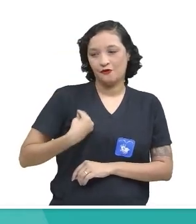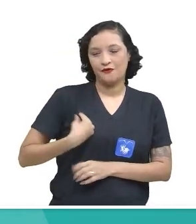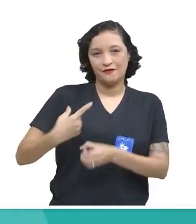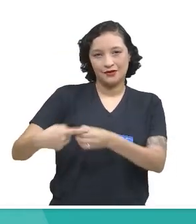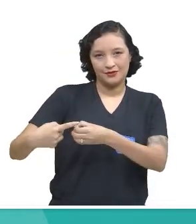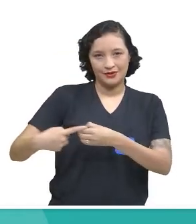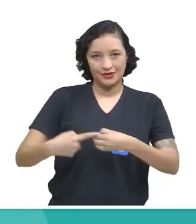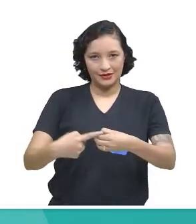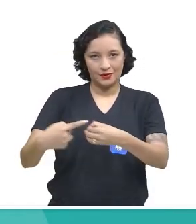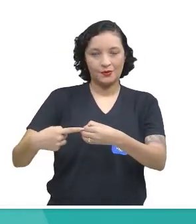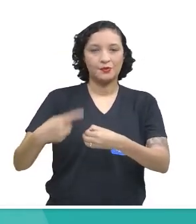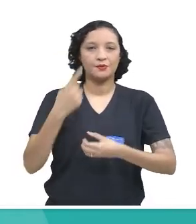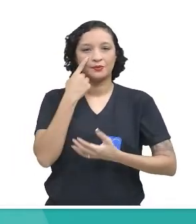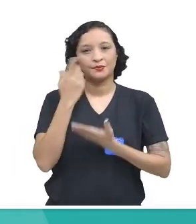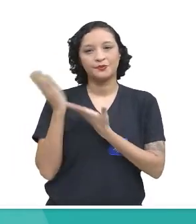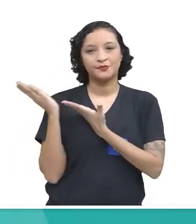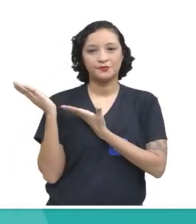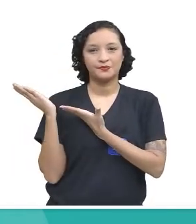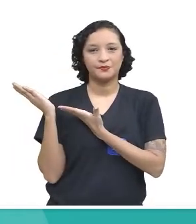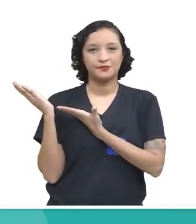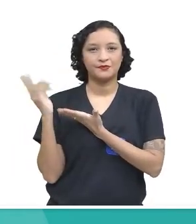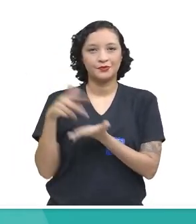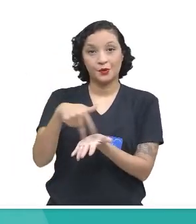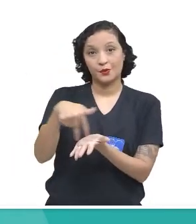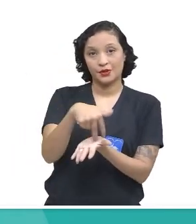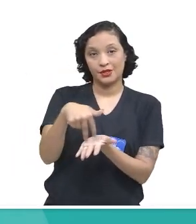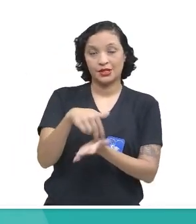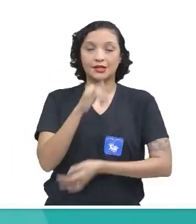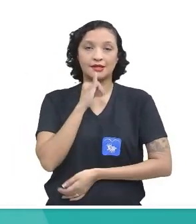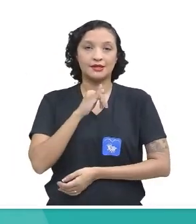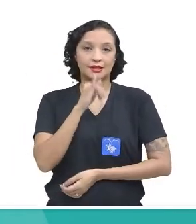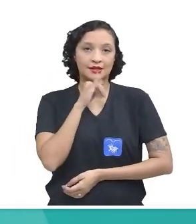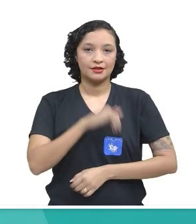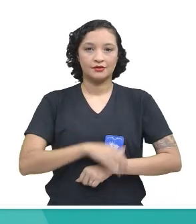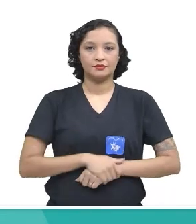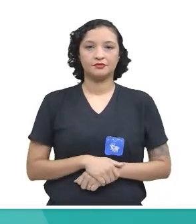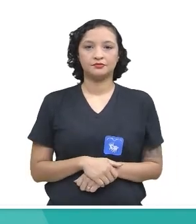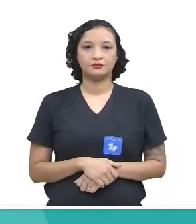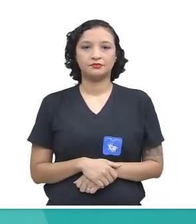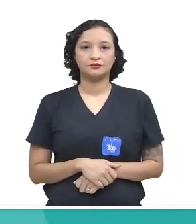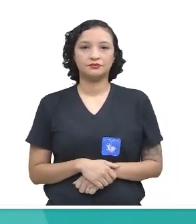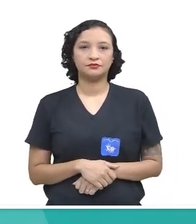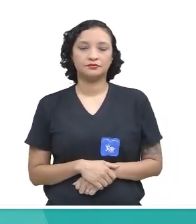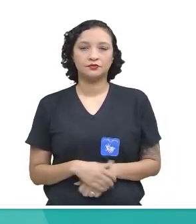os nossos dançarinos de carimbó. Então, a dança